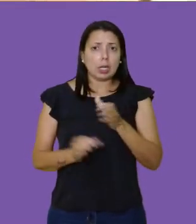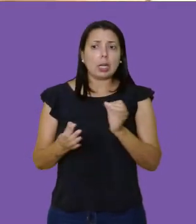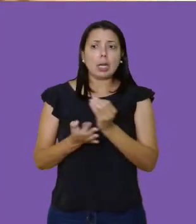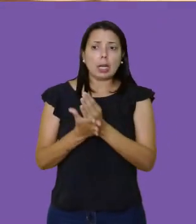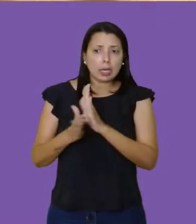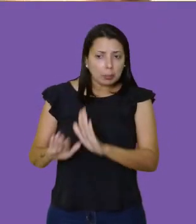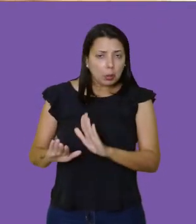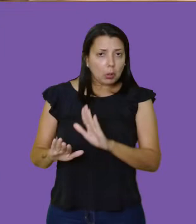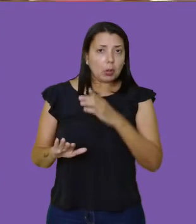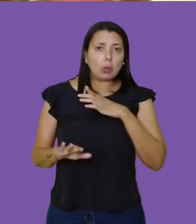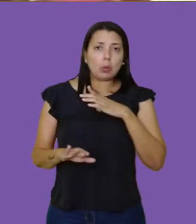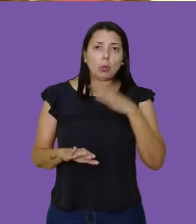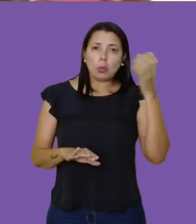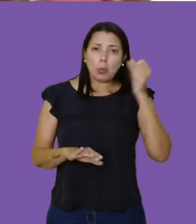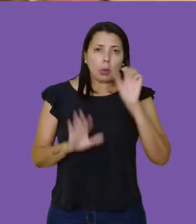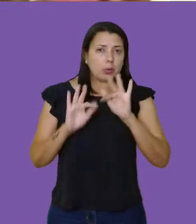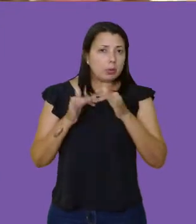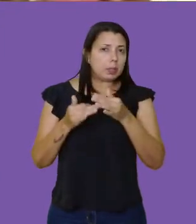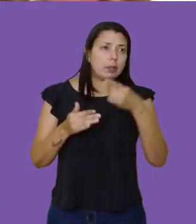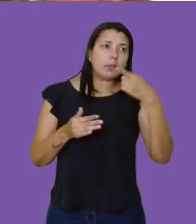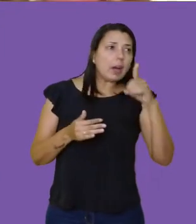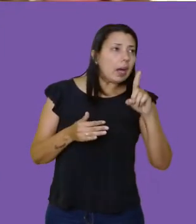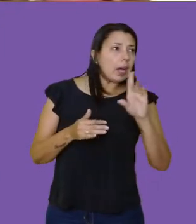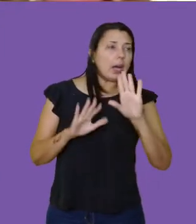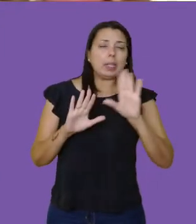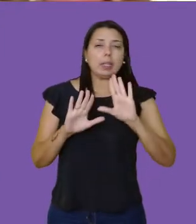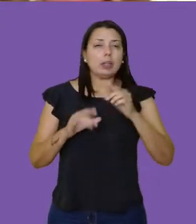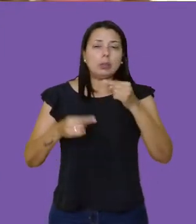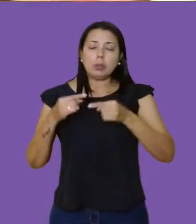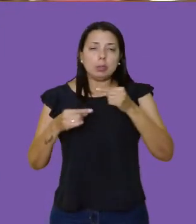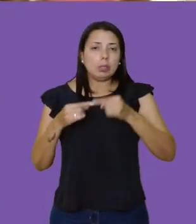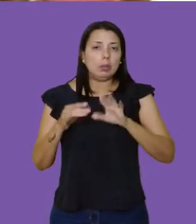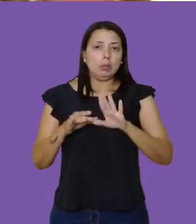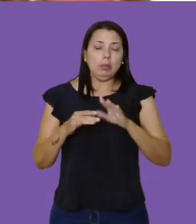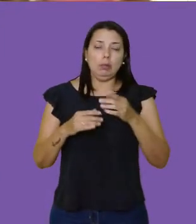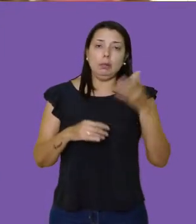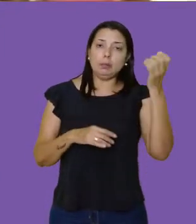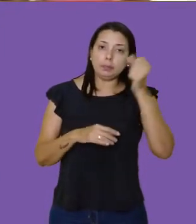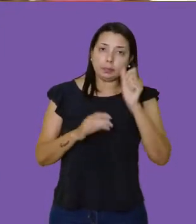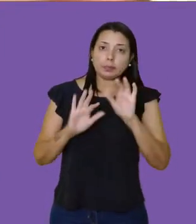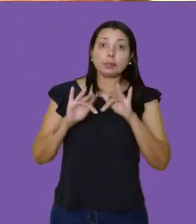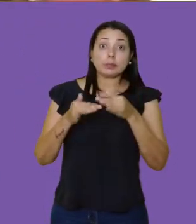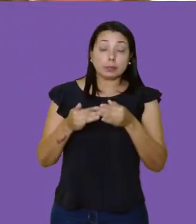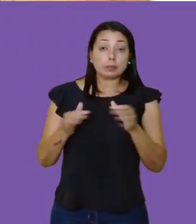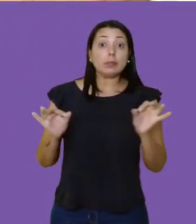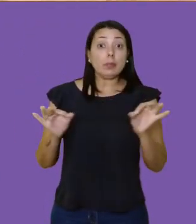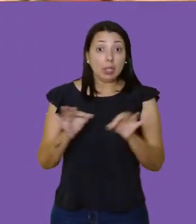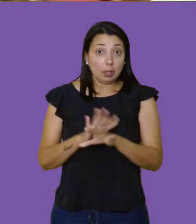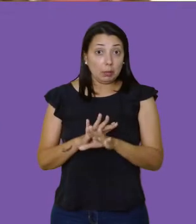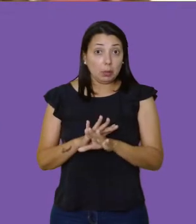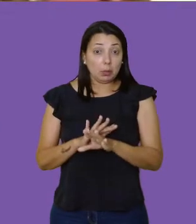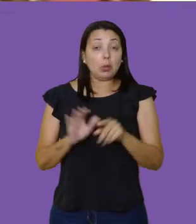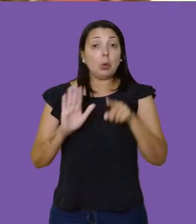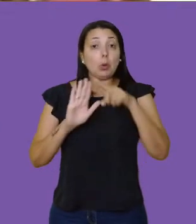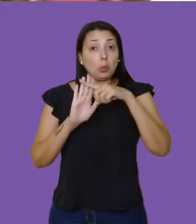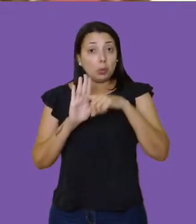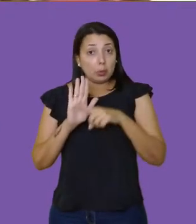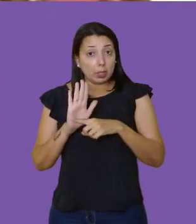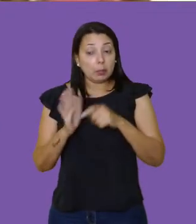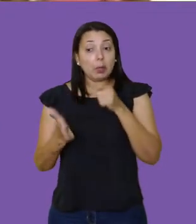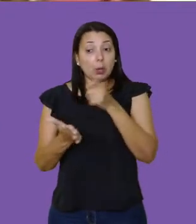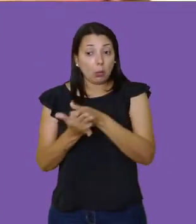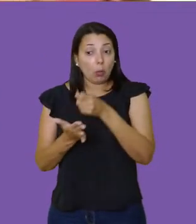Bolsa Família. Não é assim, vai extinguir, vão discutir. Não. O Bolsa Família foi extinto, aliás, o Programa de Aquisição de